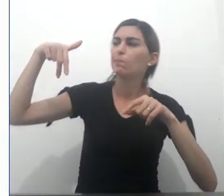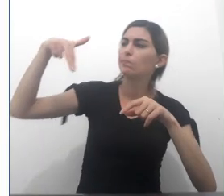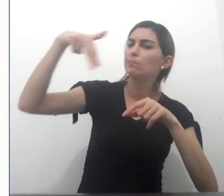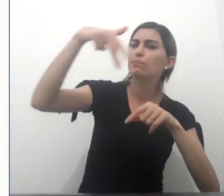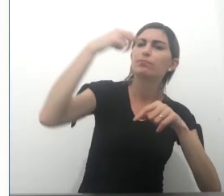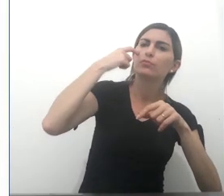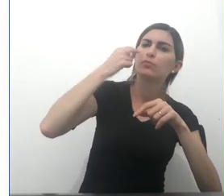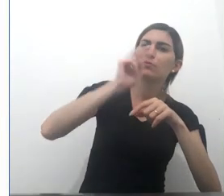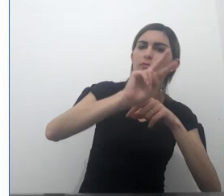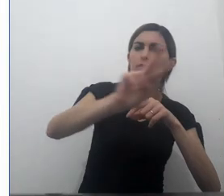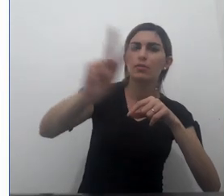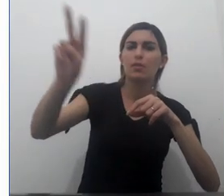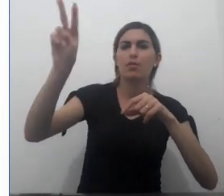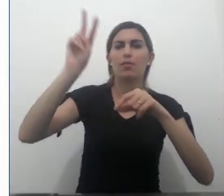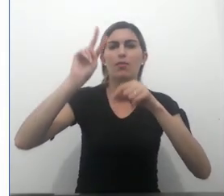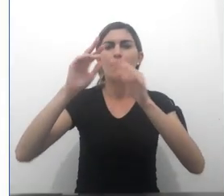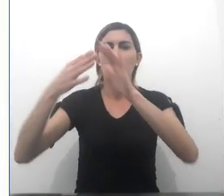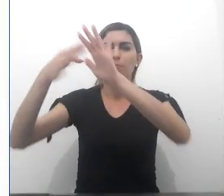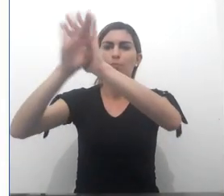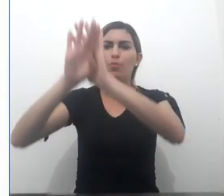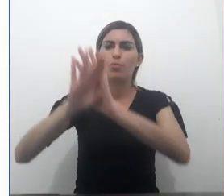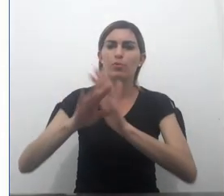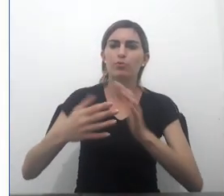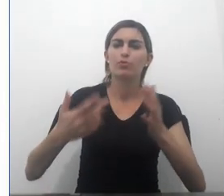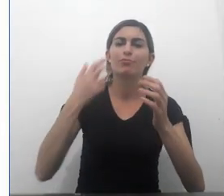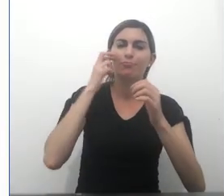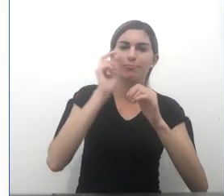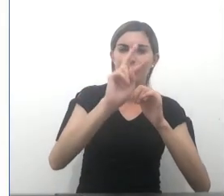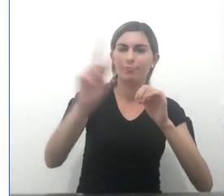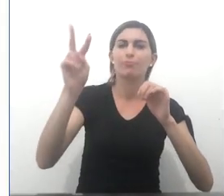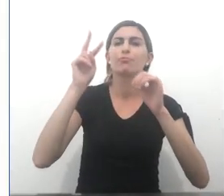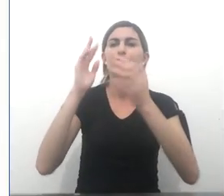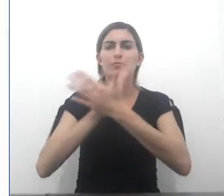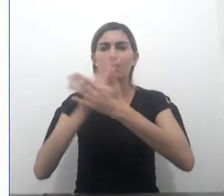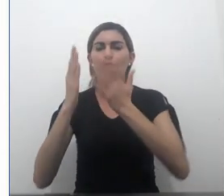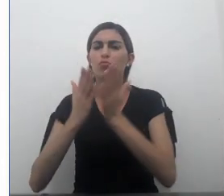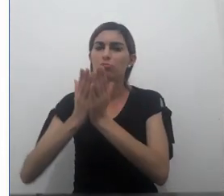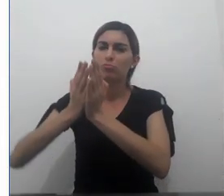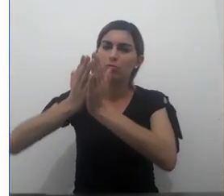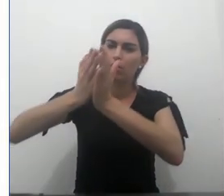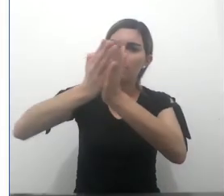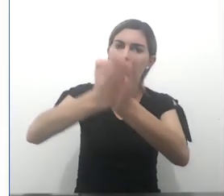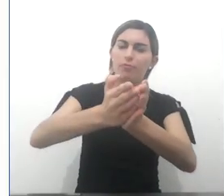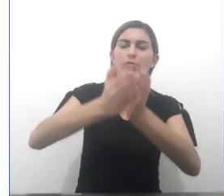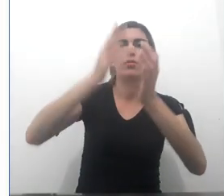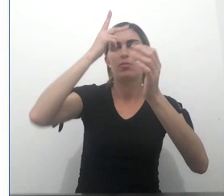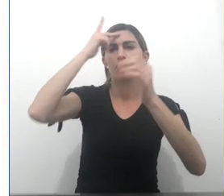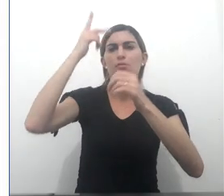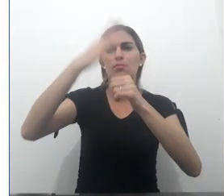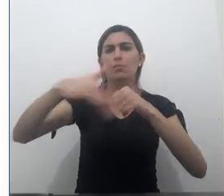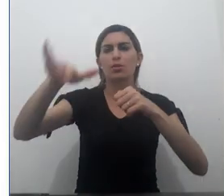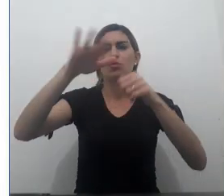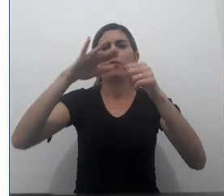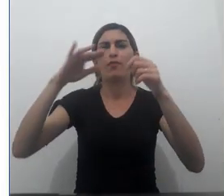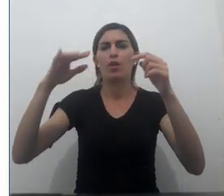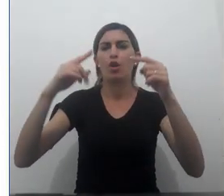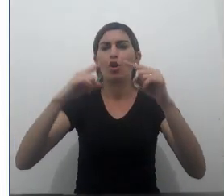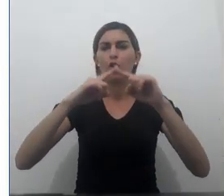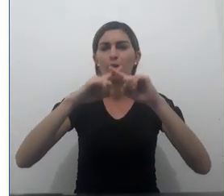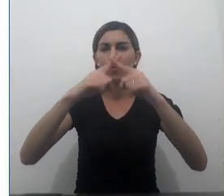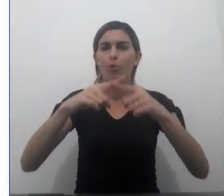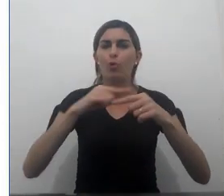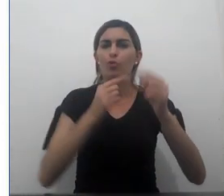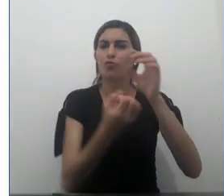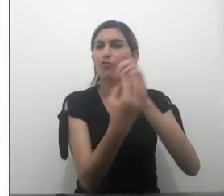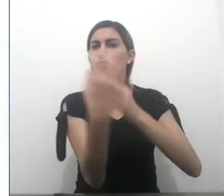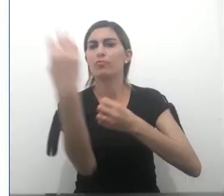você passa por essas áreas portuárias, né? Garanto que você deve ter visto algum navio quando as pessoas fazem cruzeiros,